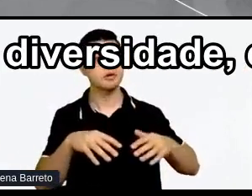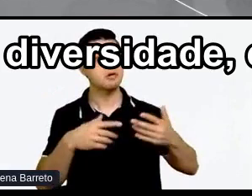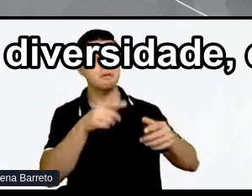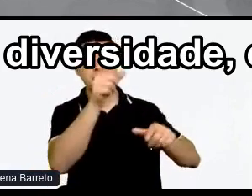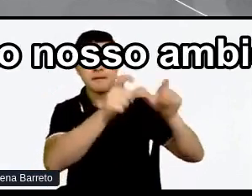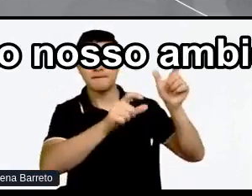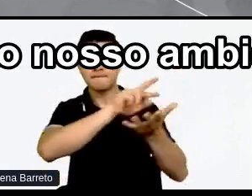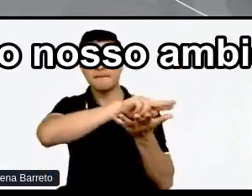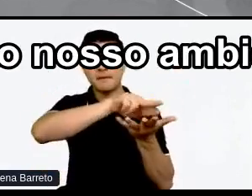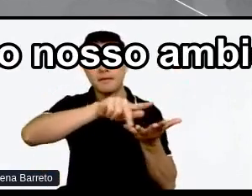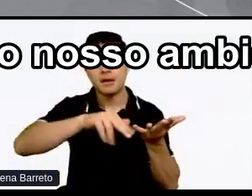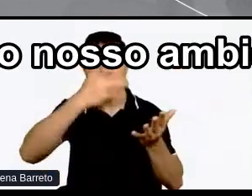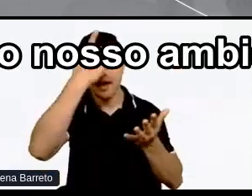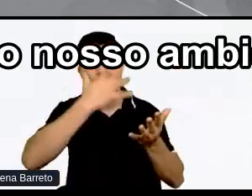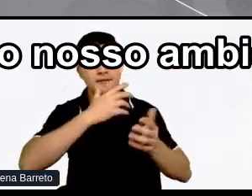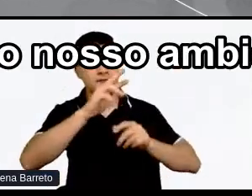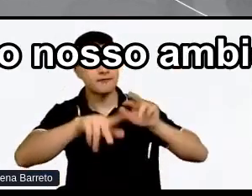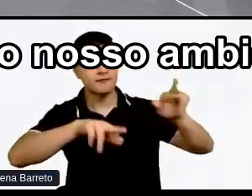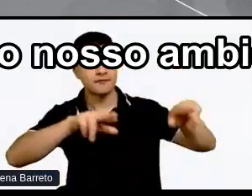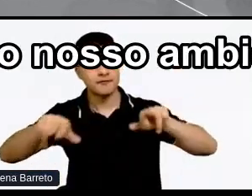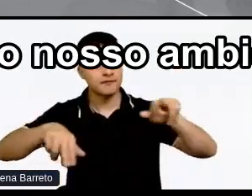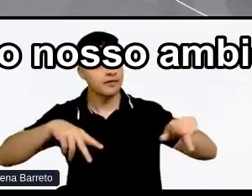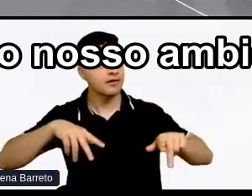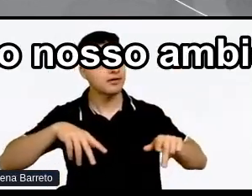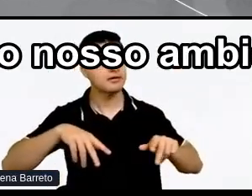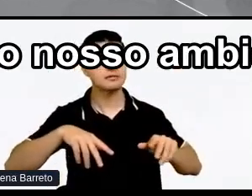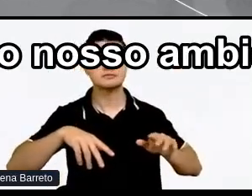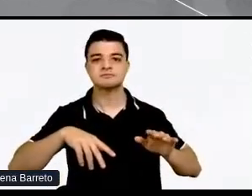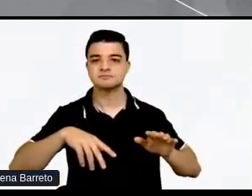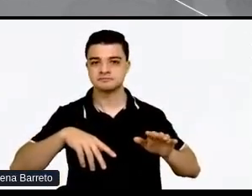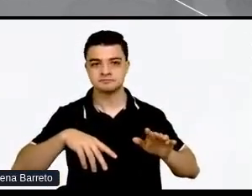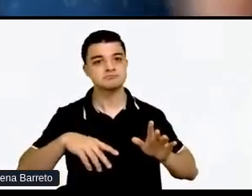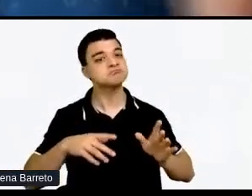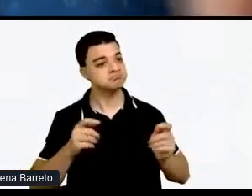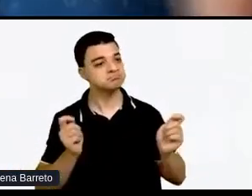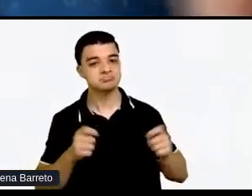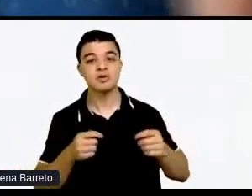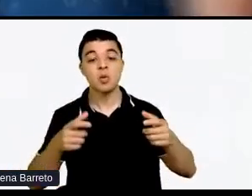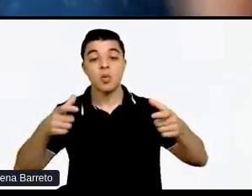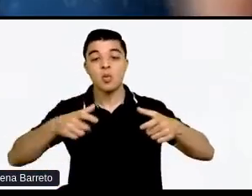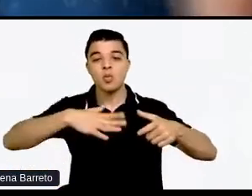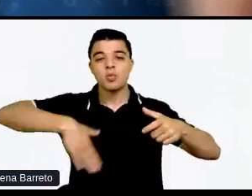diversidade, essa complexidade, mais o nosso ambiente ele vai ser diverso.